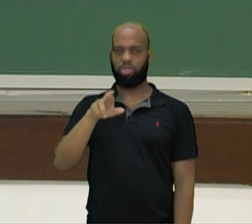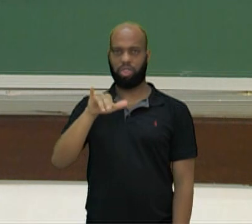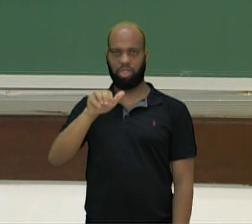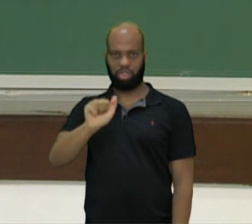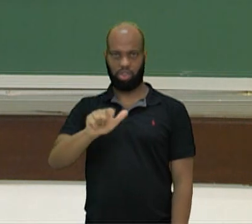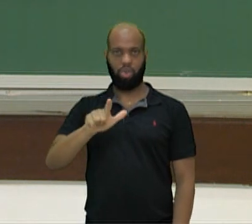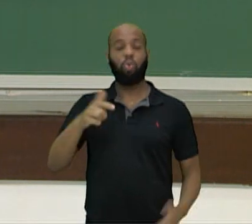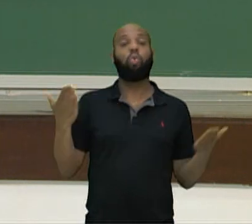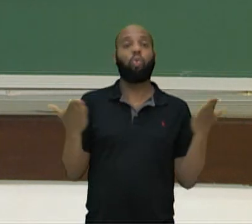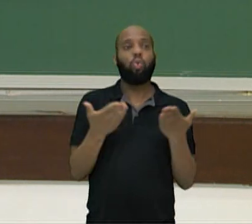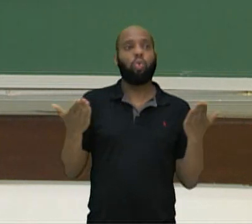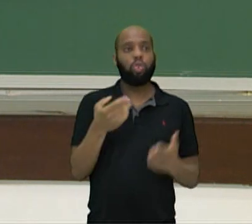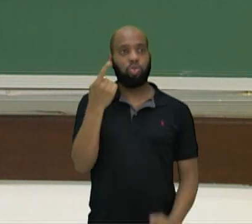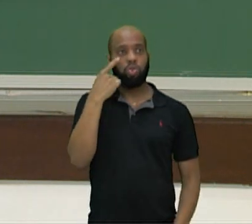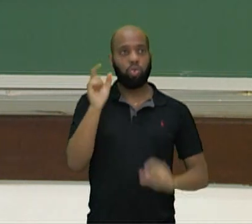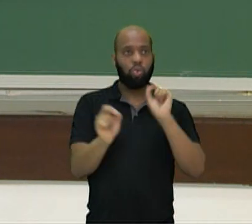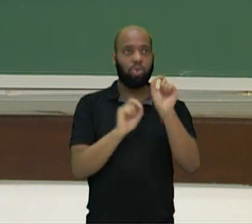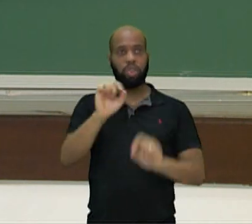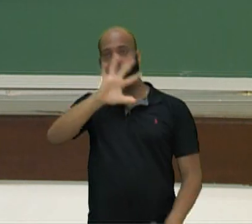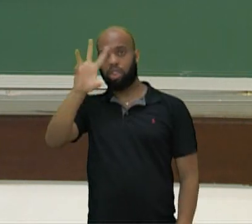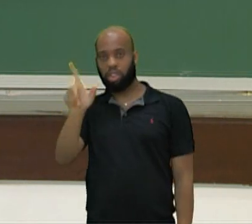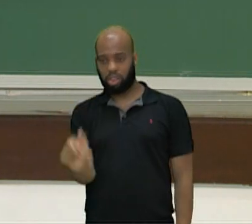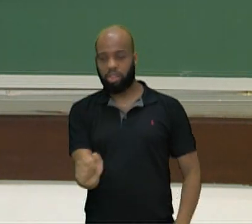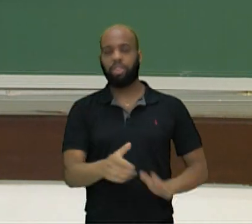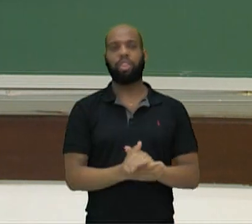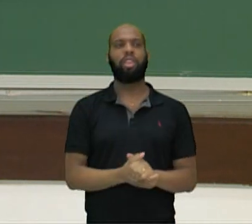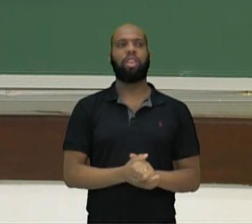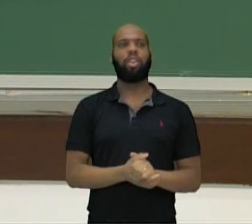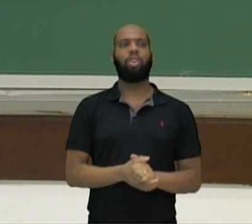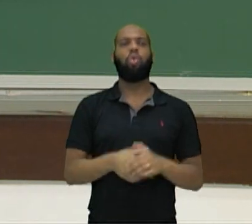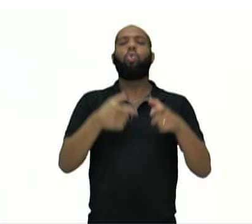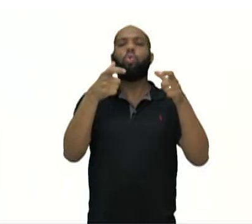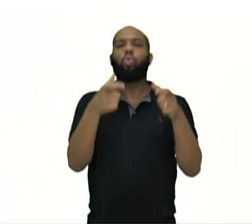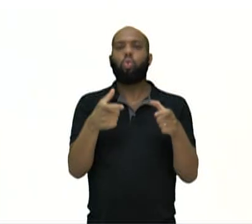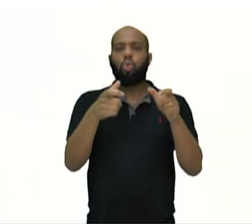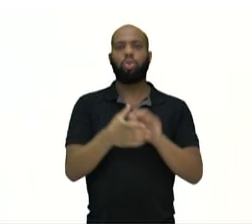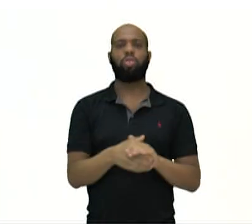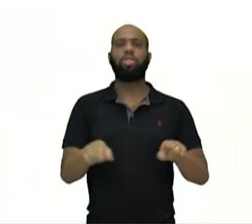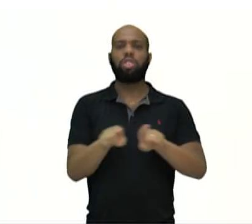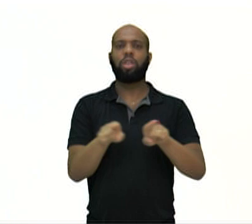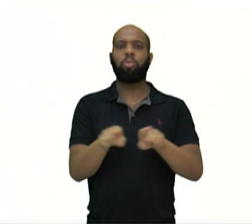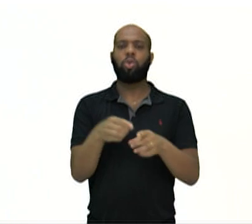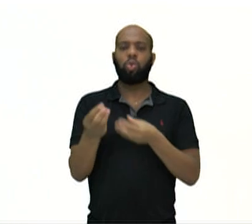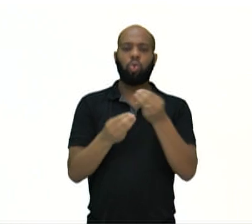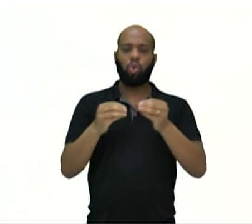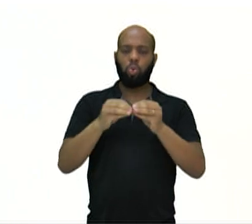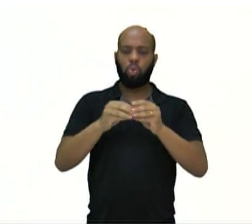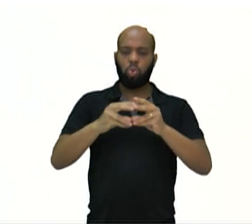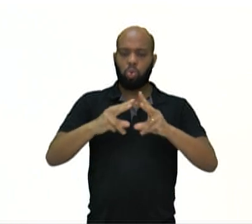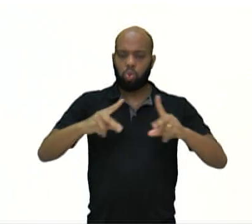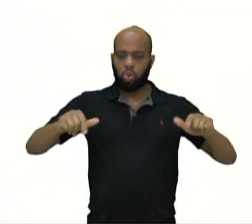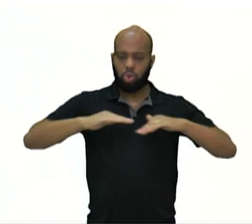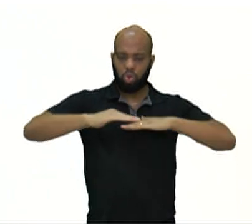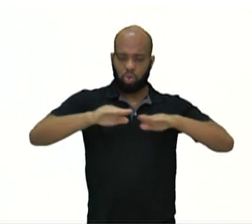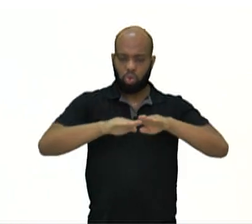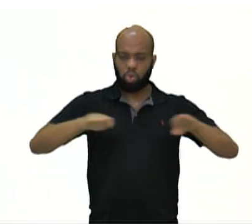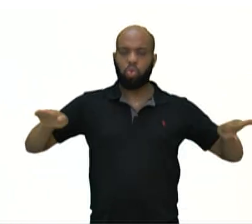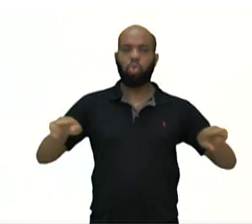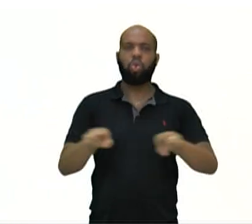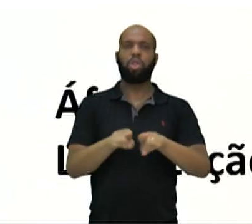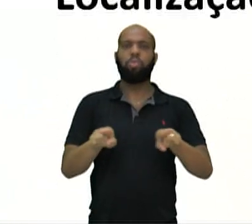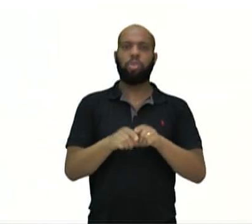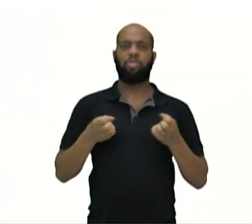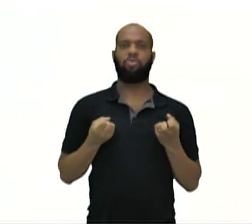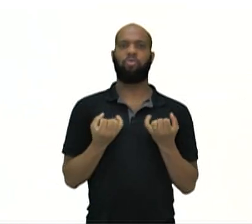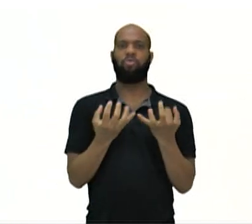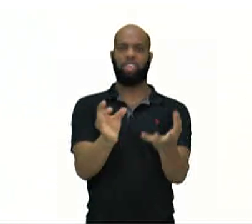hoje, África, né? Pouquinho da localização, relevo, clima, vegetação, hidrografia e vamos